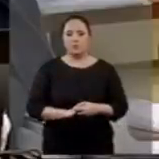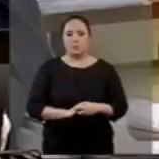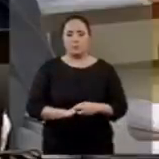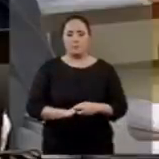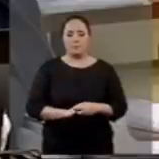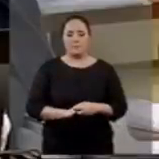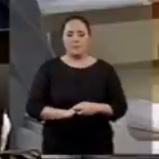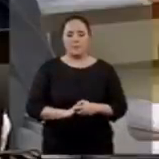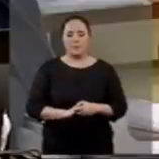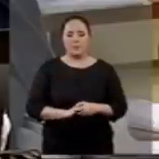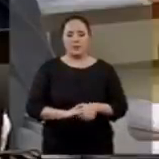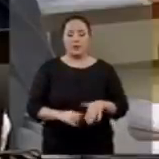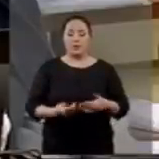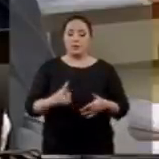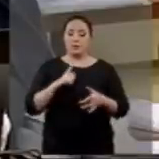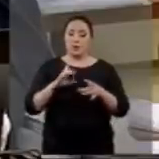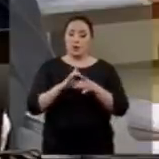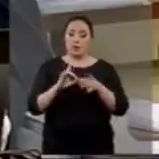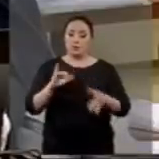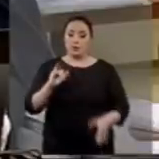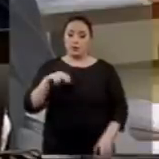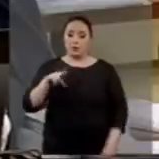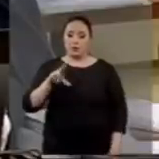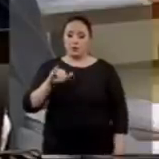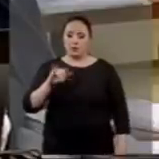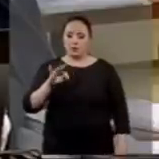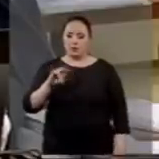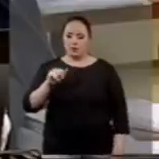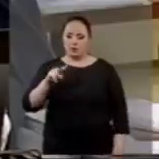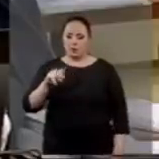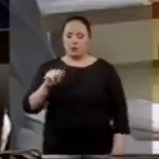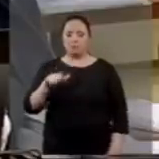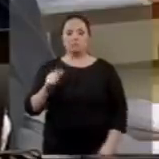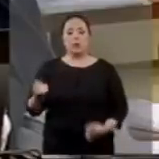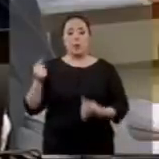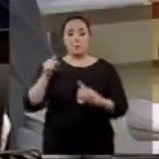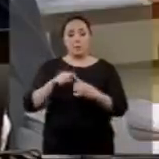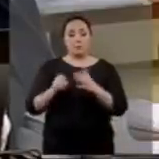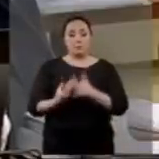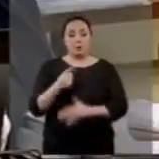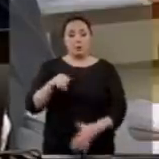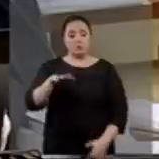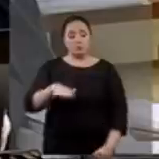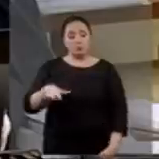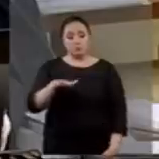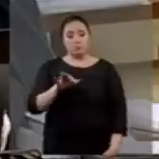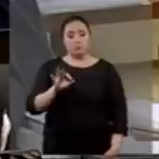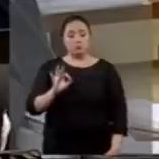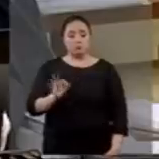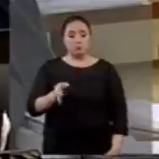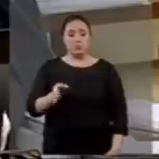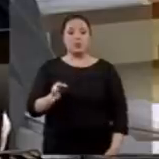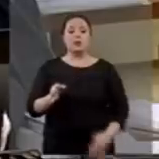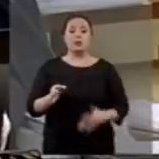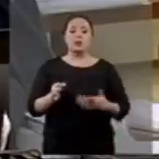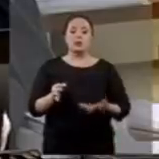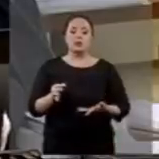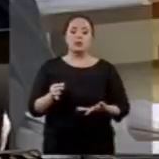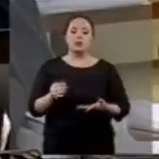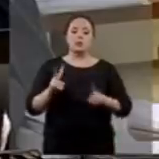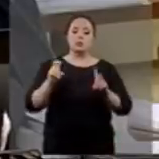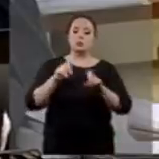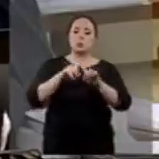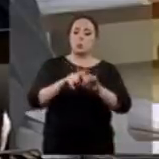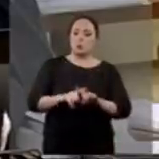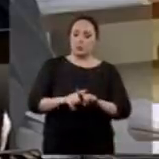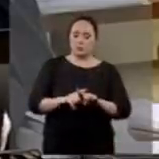então, tratando da livre iniciativa, eu disse que a meta é criar esse ambiente, expurgando esses players da